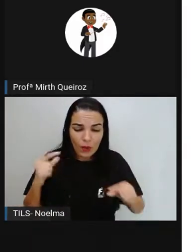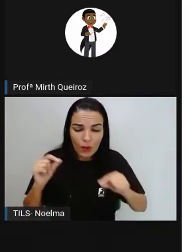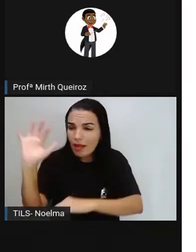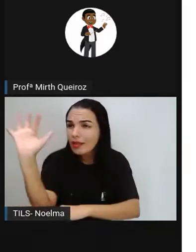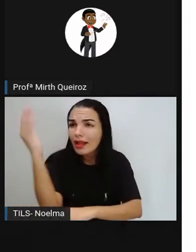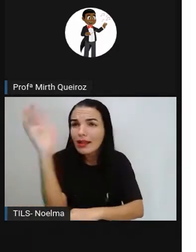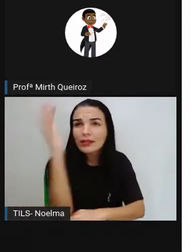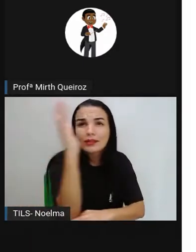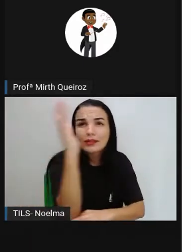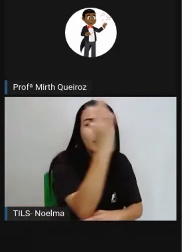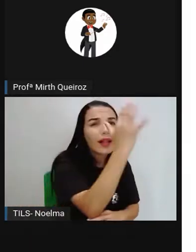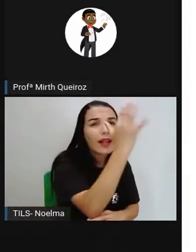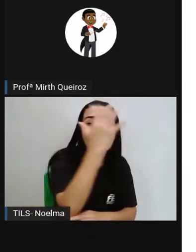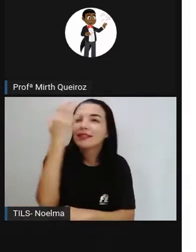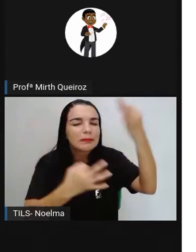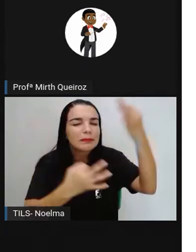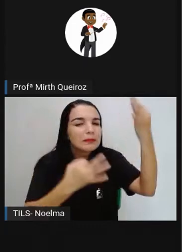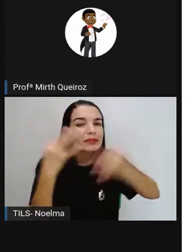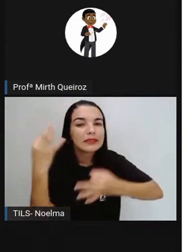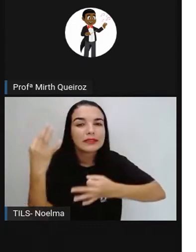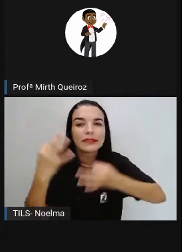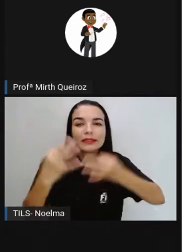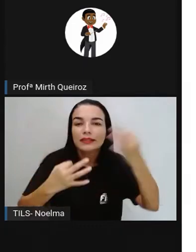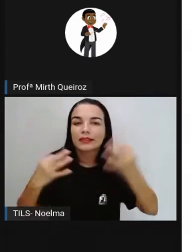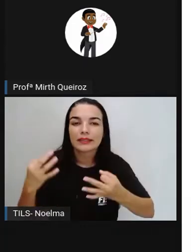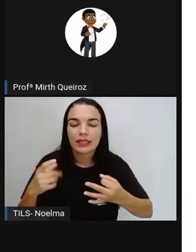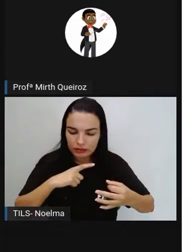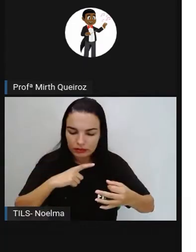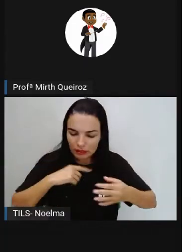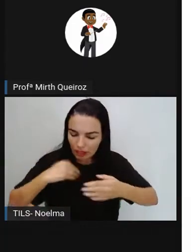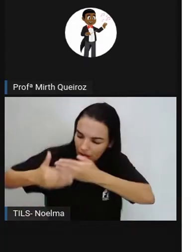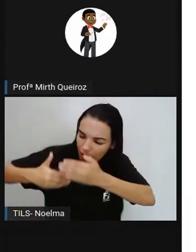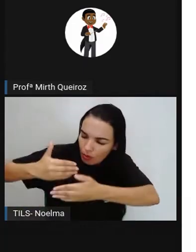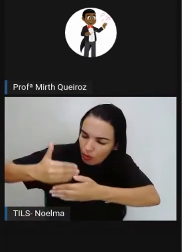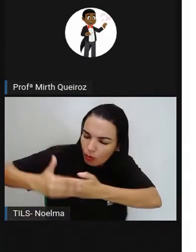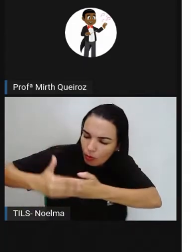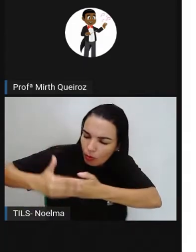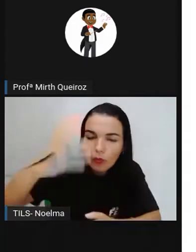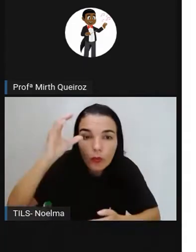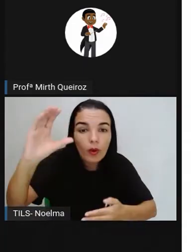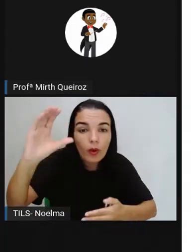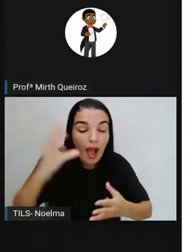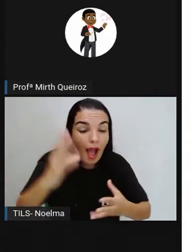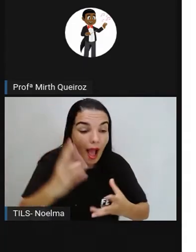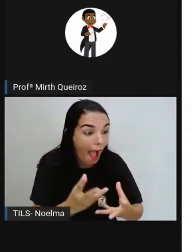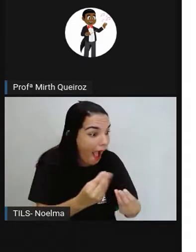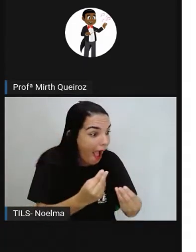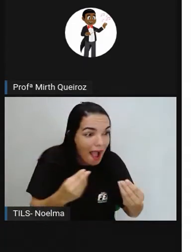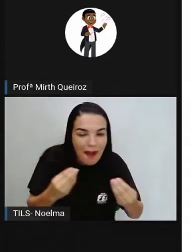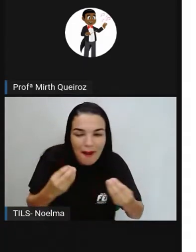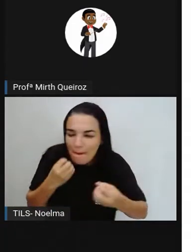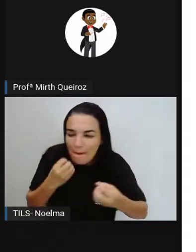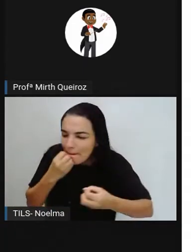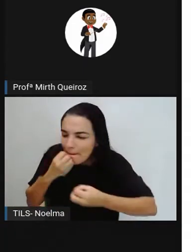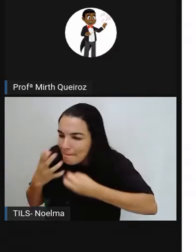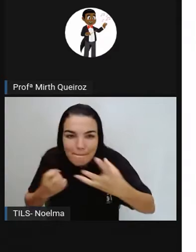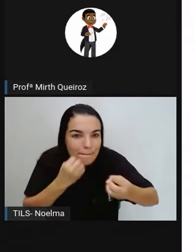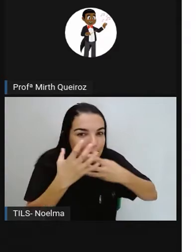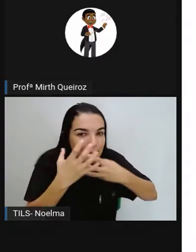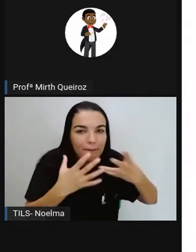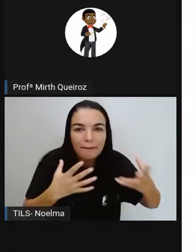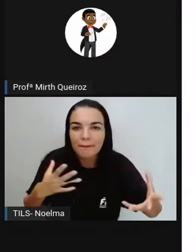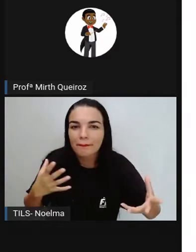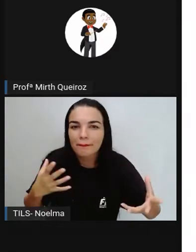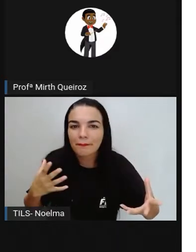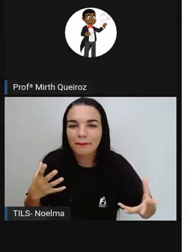natureza. Nossa herança cultural é muito rica e muito devemos